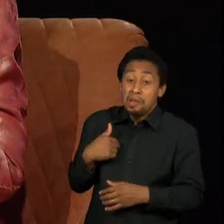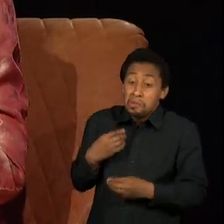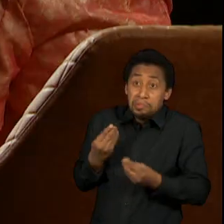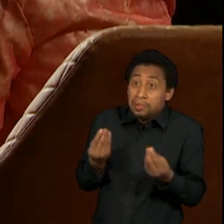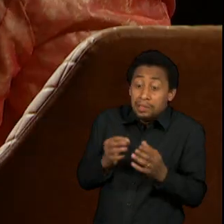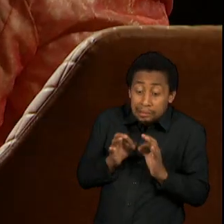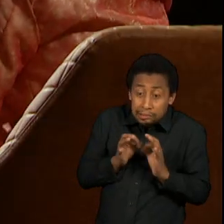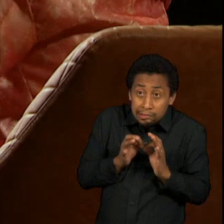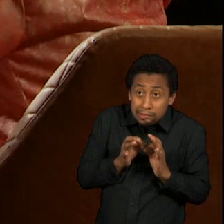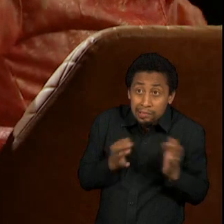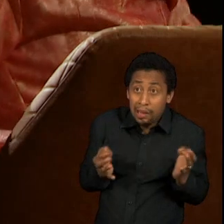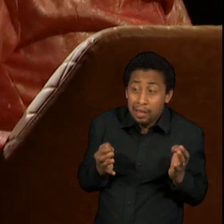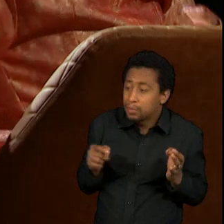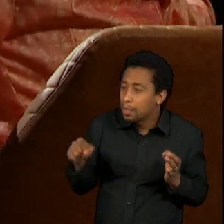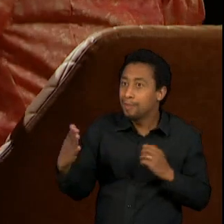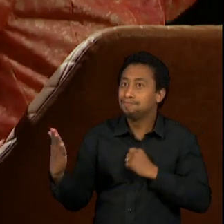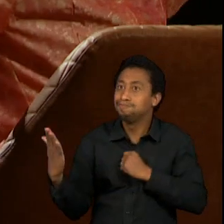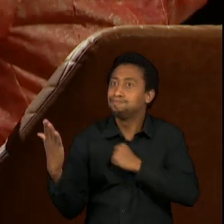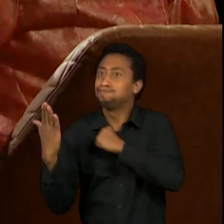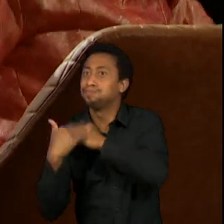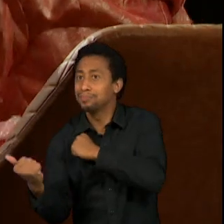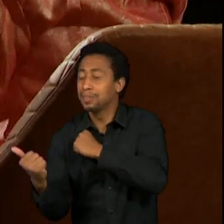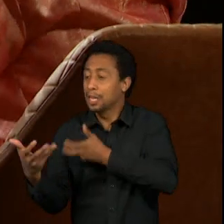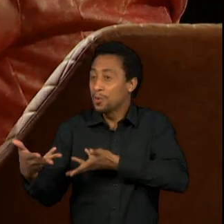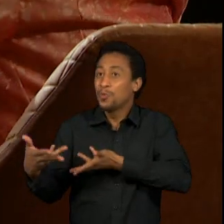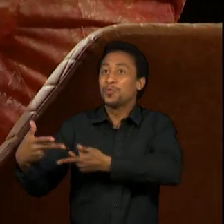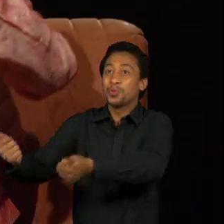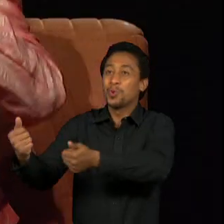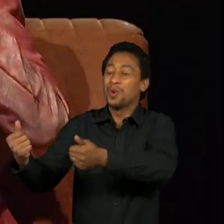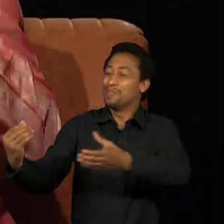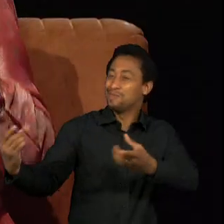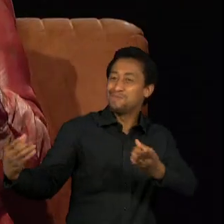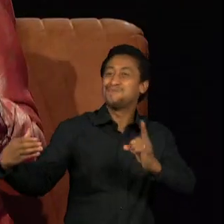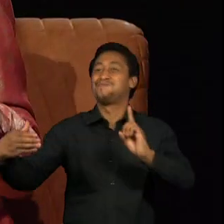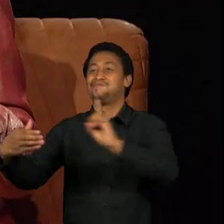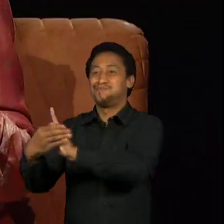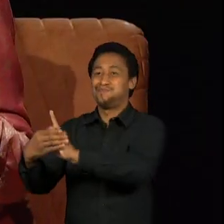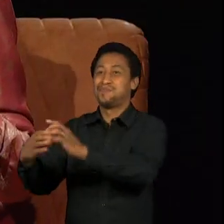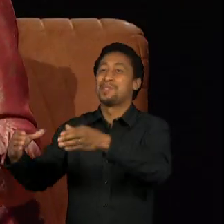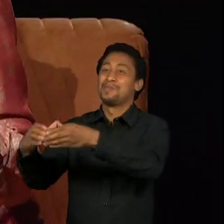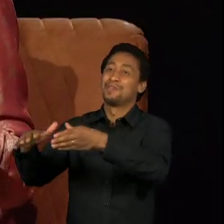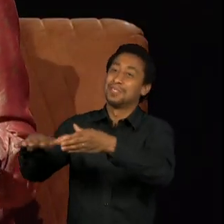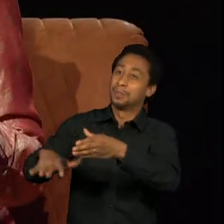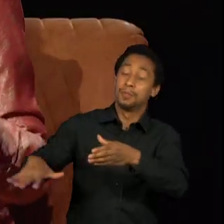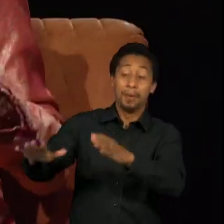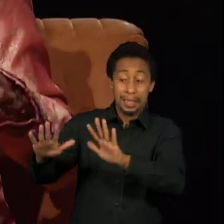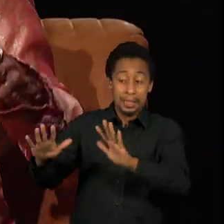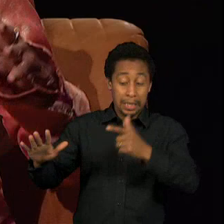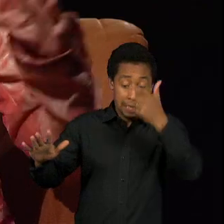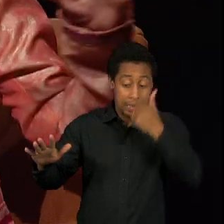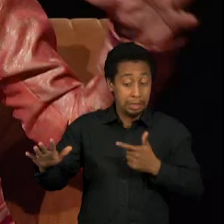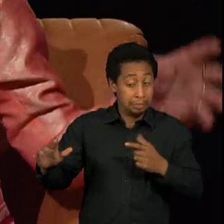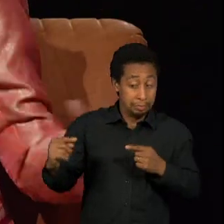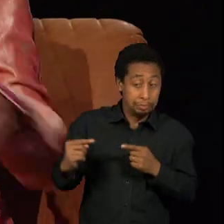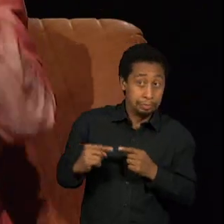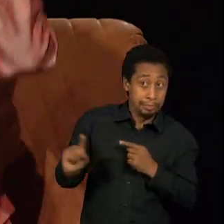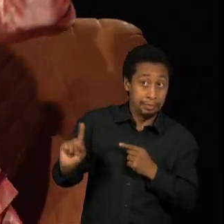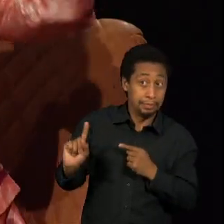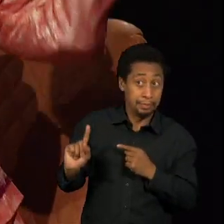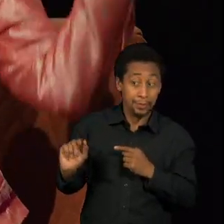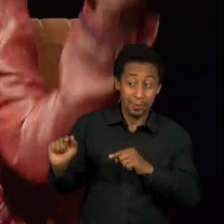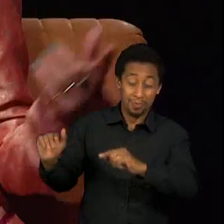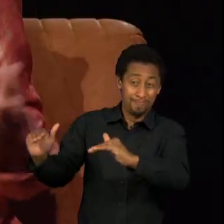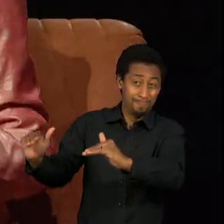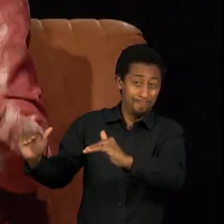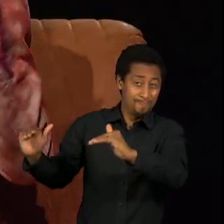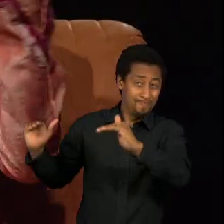nisso. Por acaso, eu fui convidada e chamada para entrar nesse ambiente, que não era o meu. Não, aí é